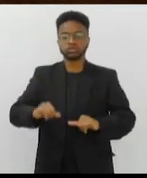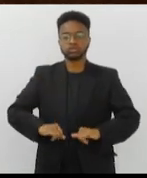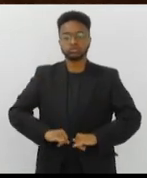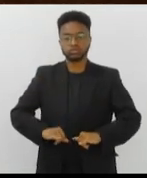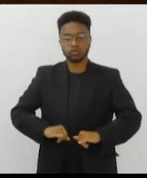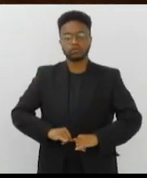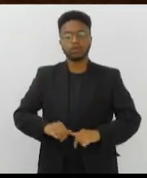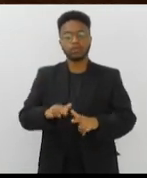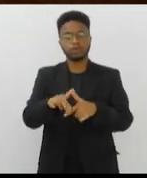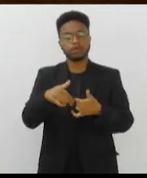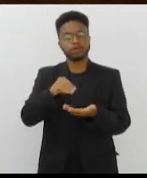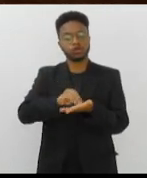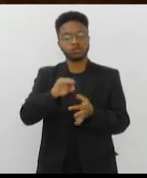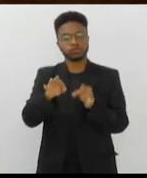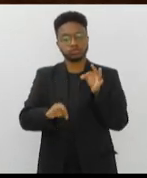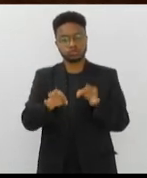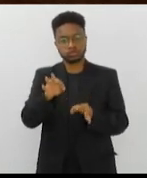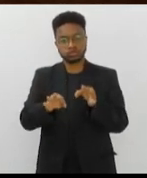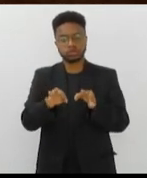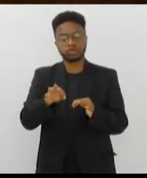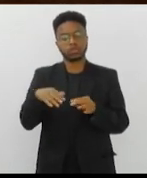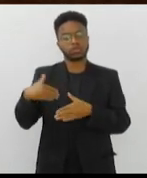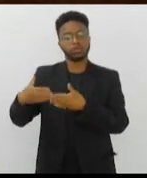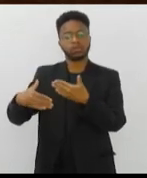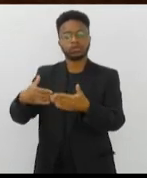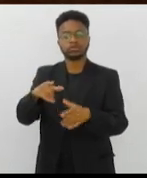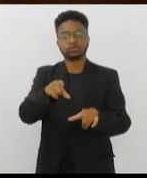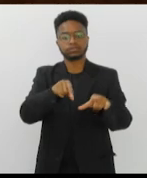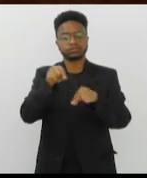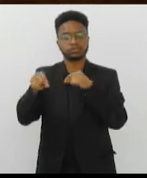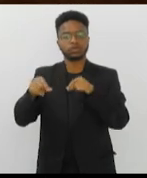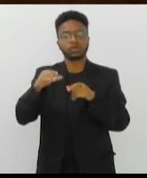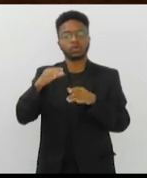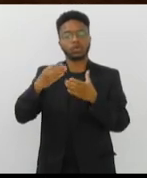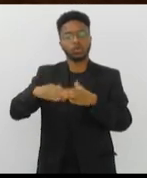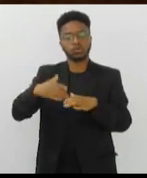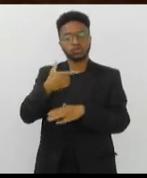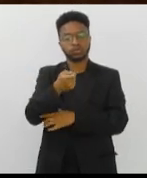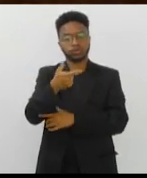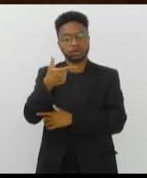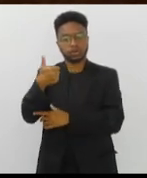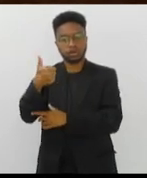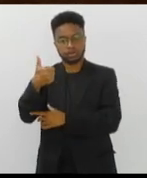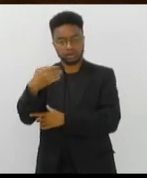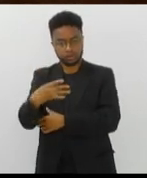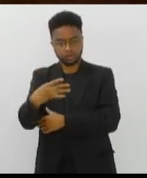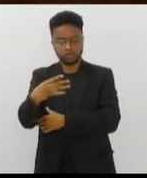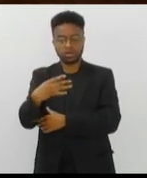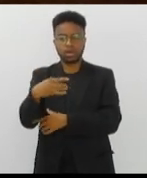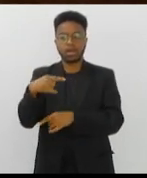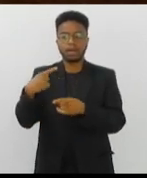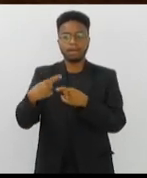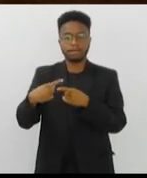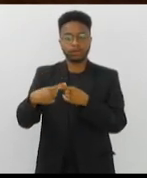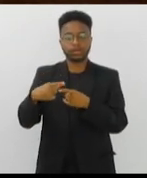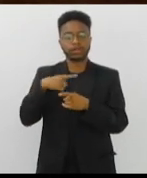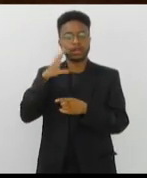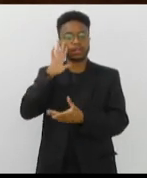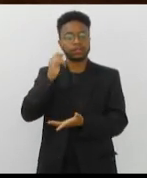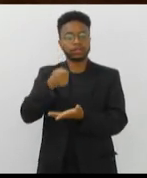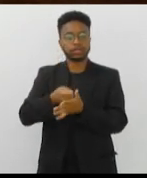grave injustiça durante o processo seletivo do concurso de 2014, aonde decisões